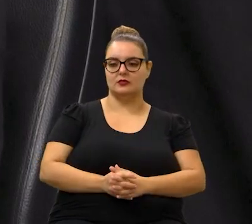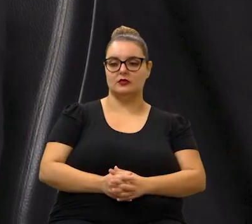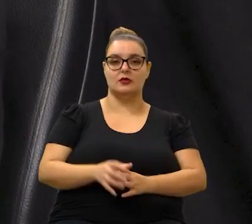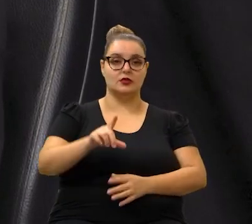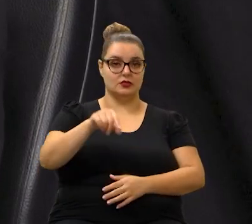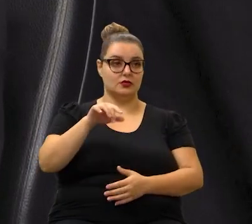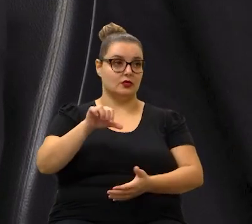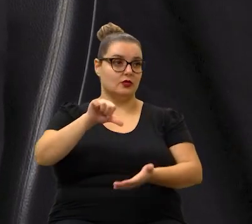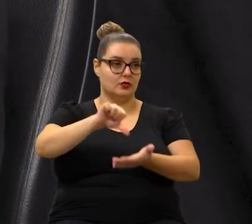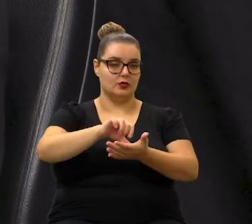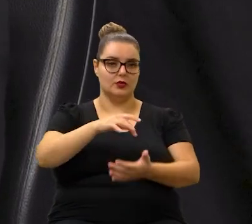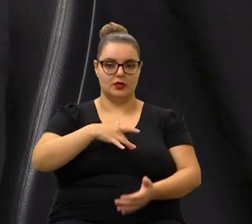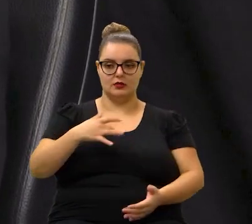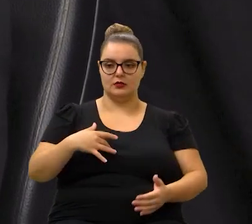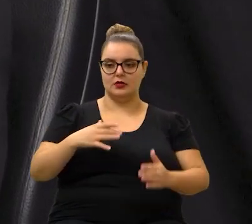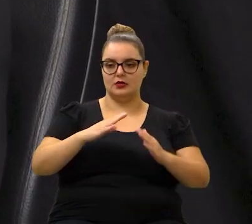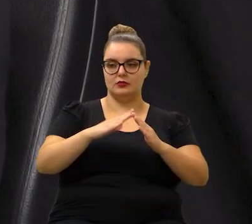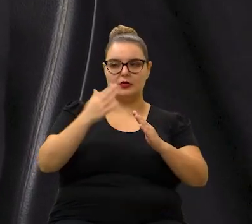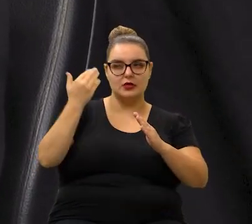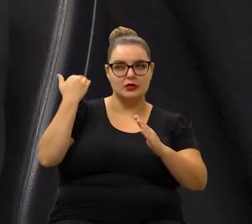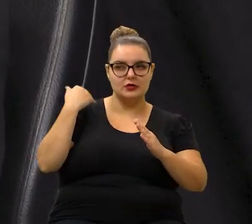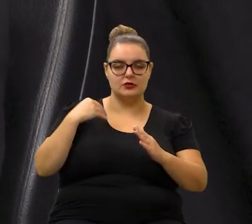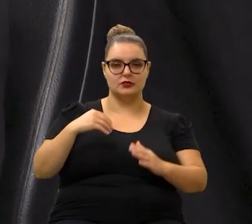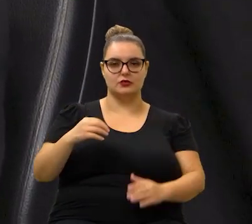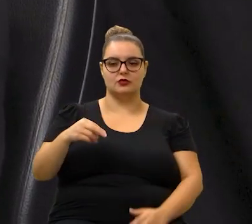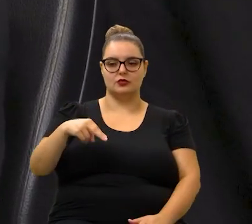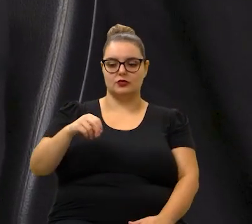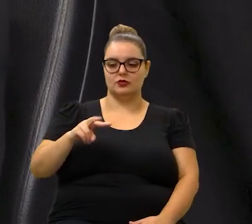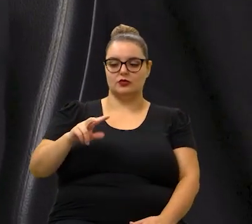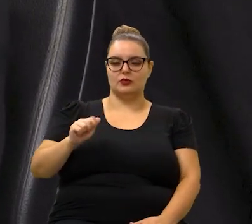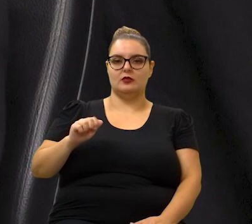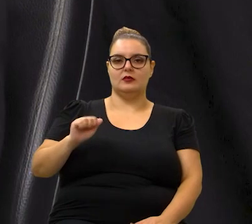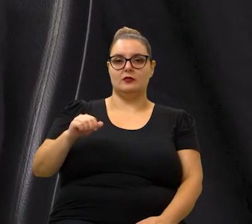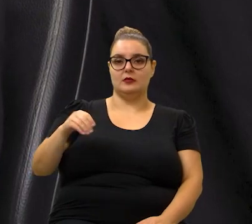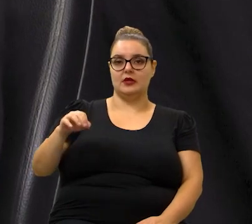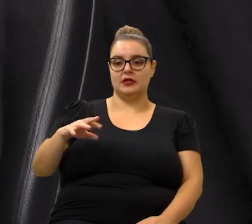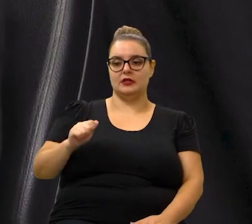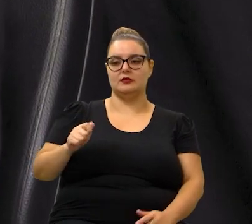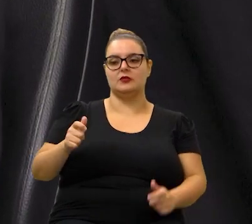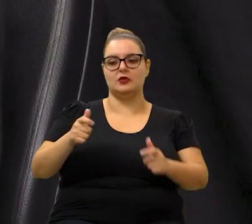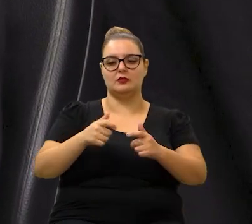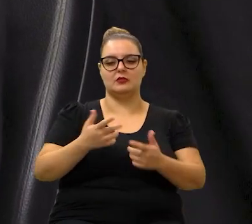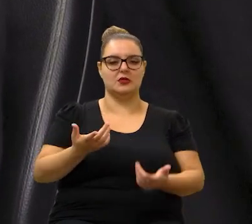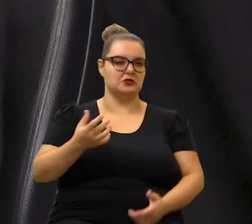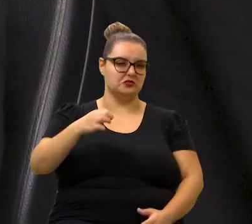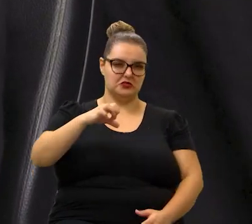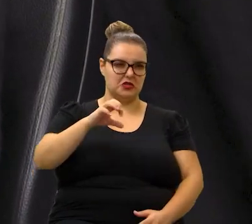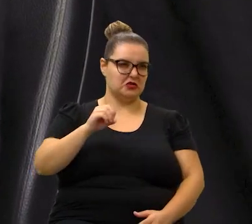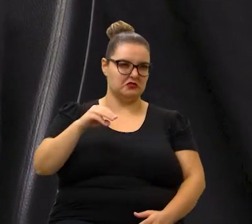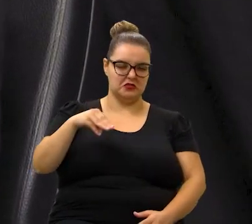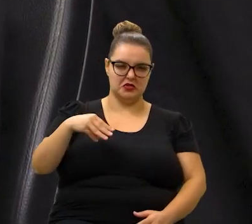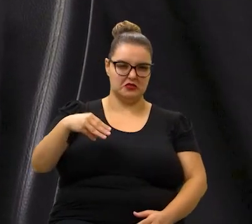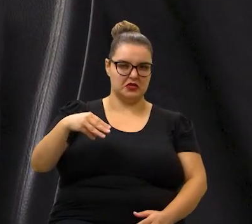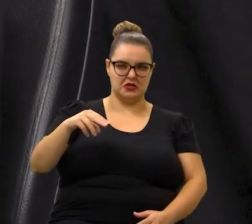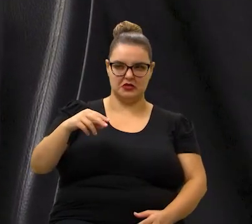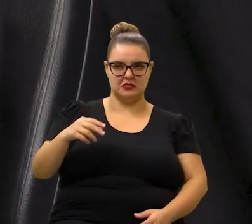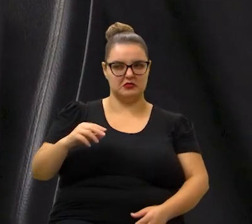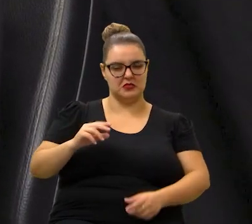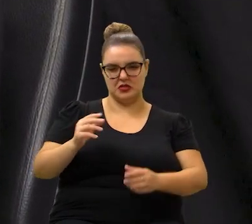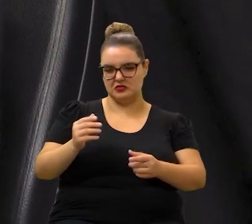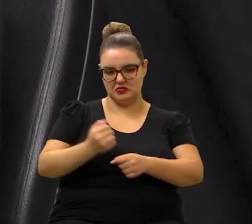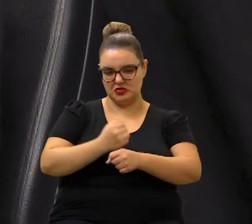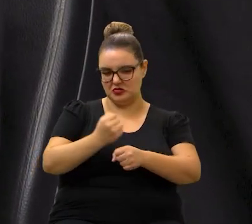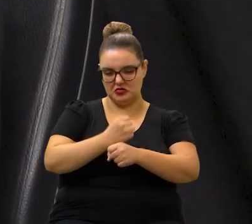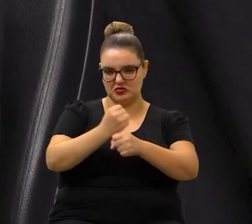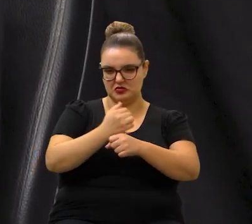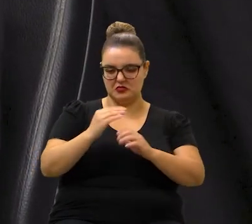posto de saúde que era uma casinha na época lá do Jardim Nova América bem apertadinha vamos falar de 90 m de construção uma casa